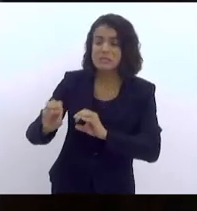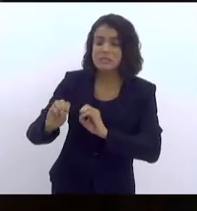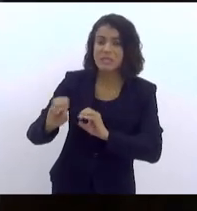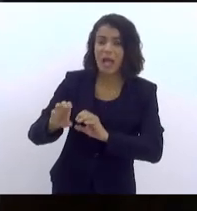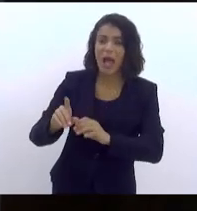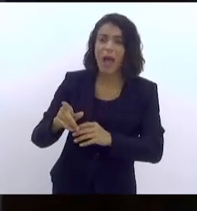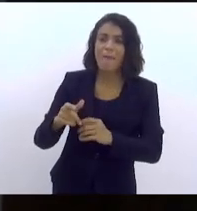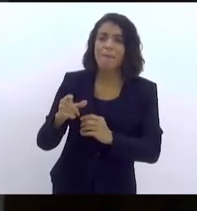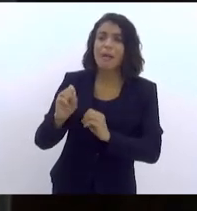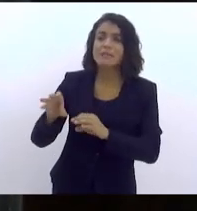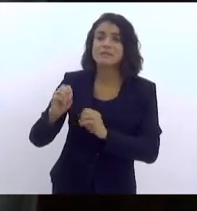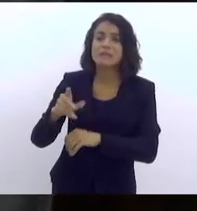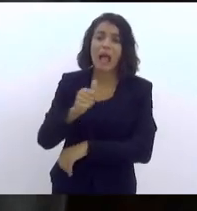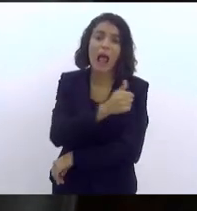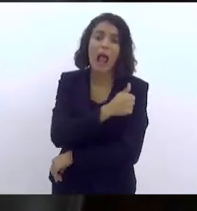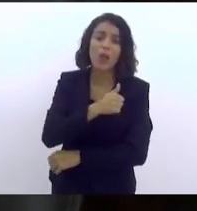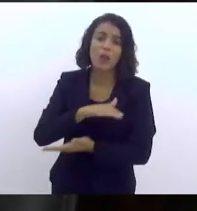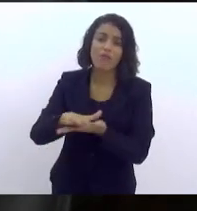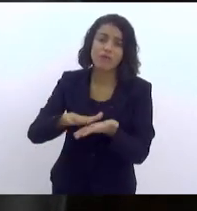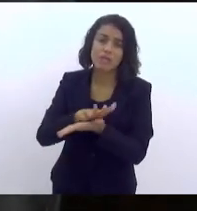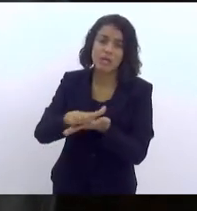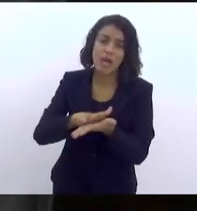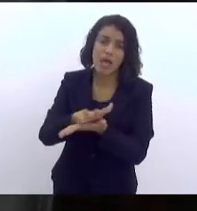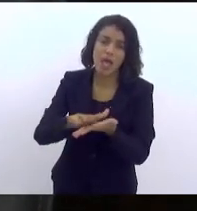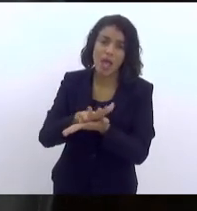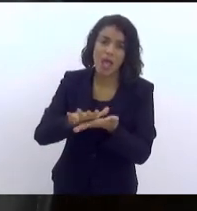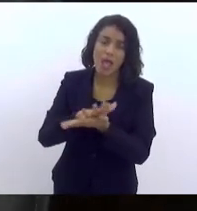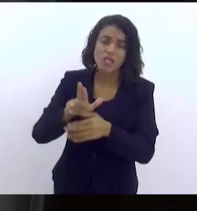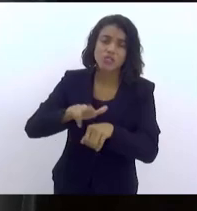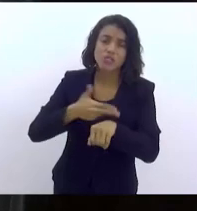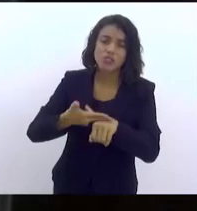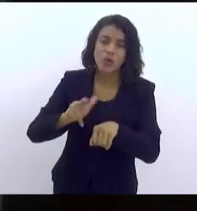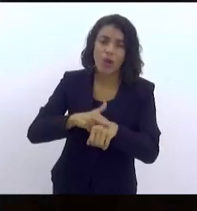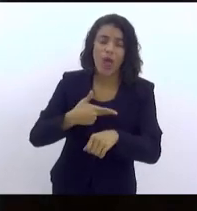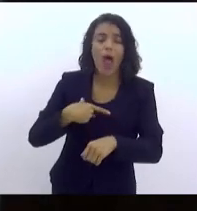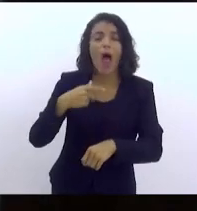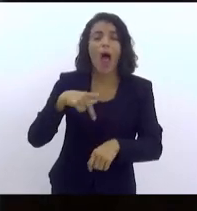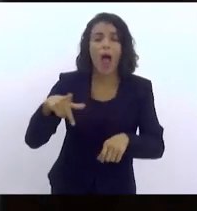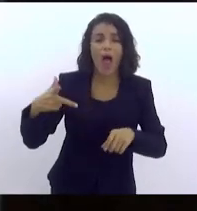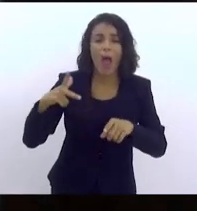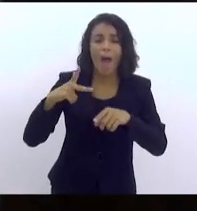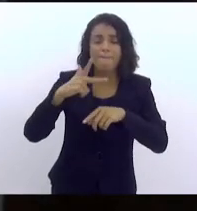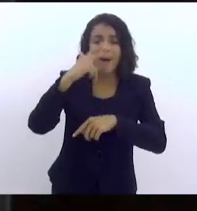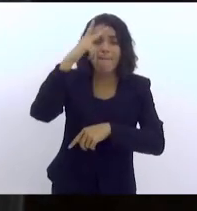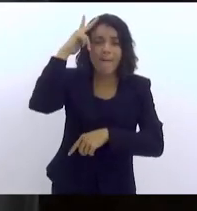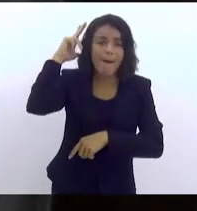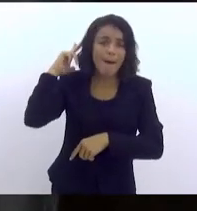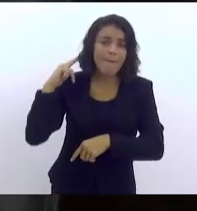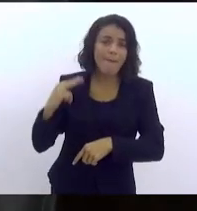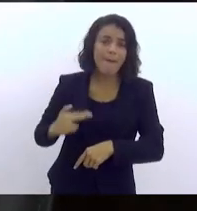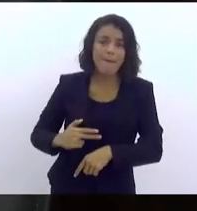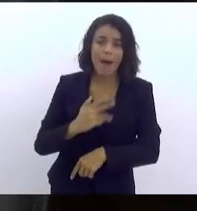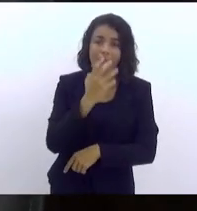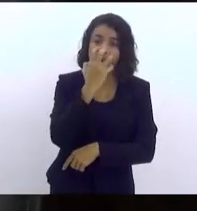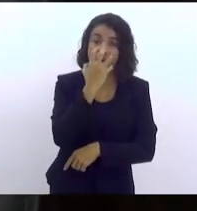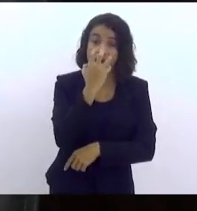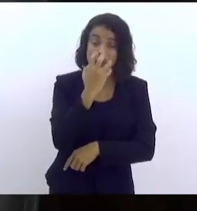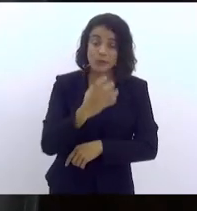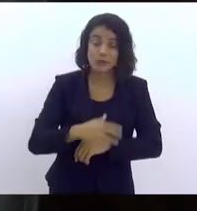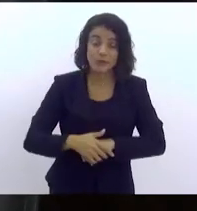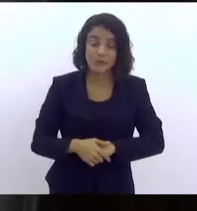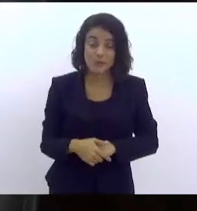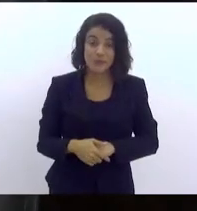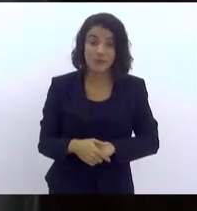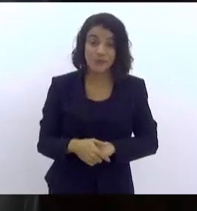a fazer brigadeiro para ensinar os nossos alunos a tosar Poodle é isso que a reforma do ensino médio veio fazer